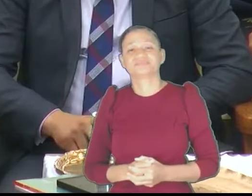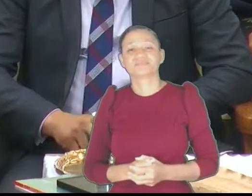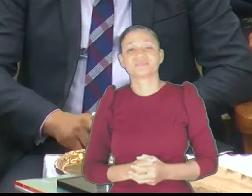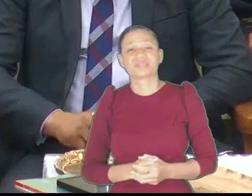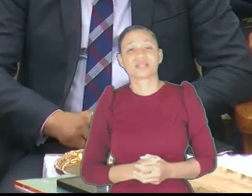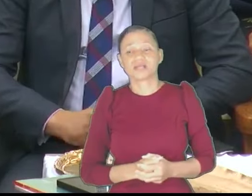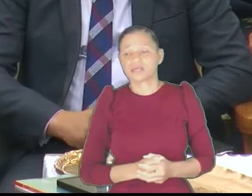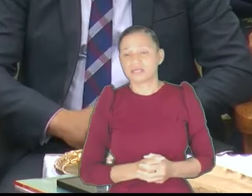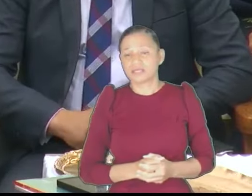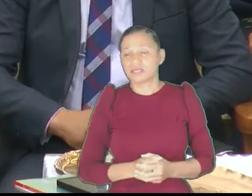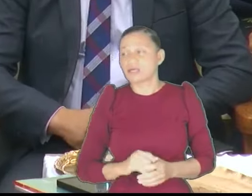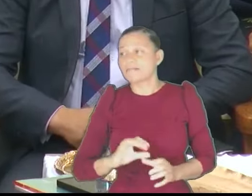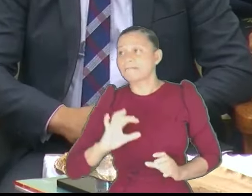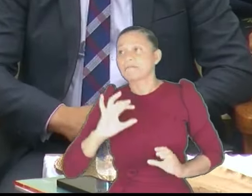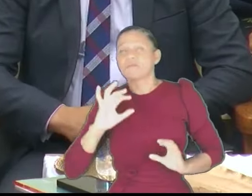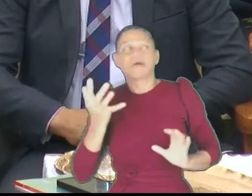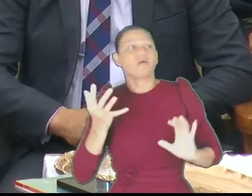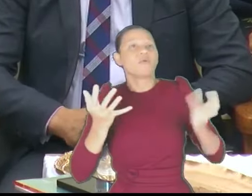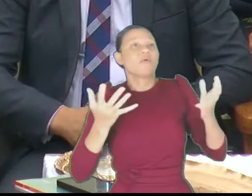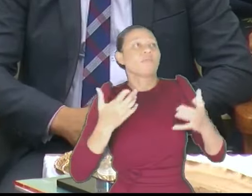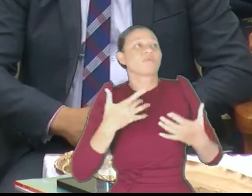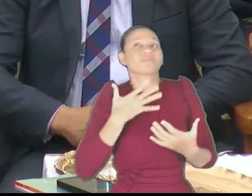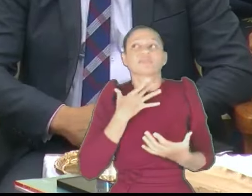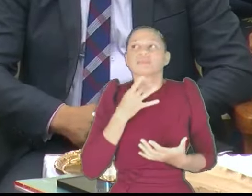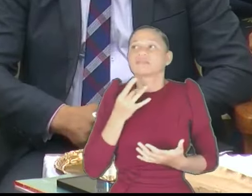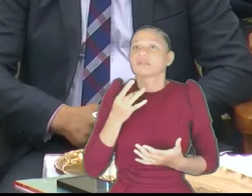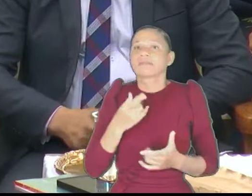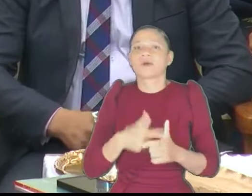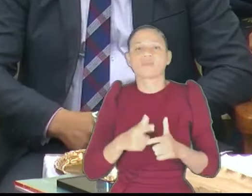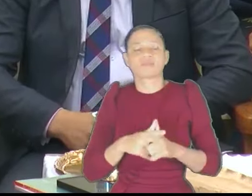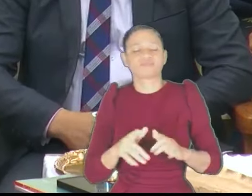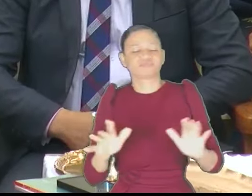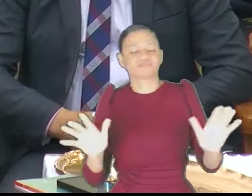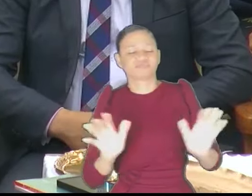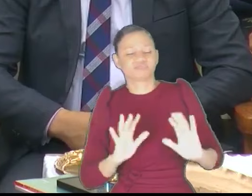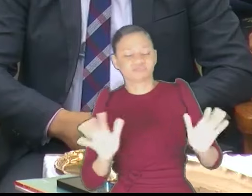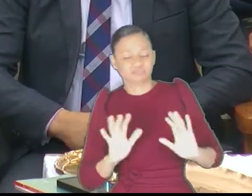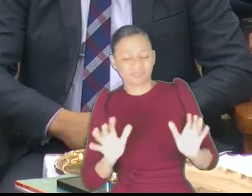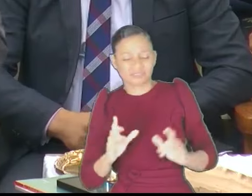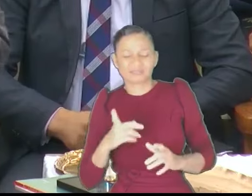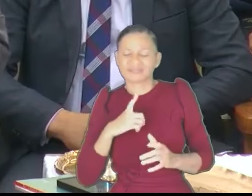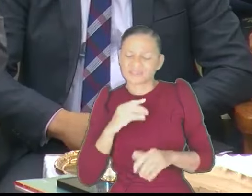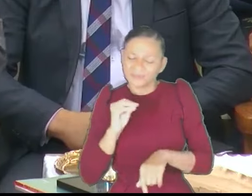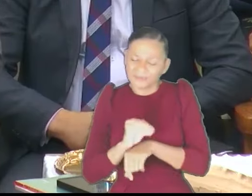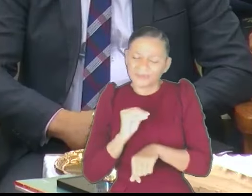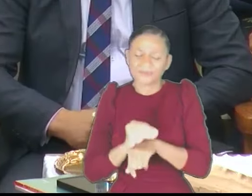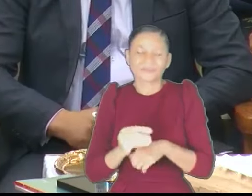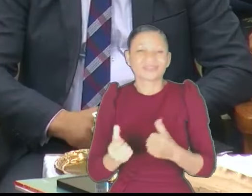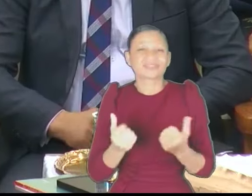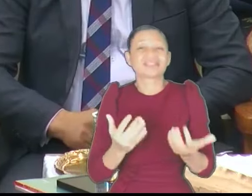Daqui a pouco o povo tem sede. Não tem problema. Deus provê água.